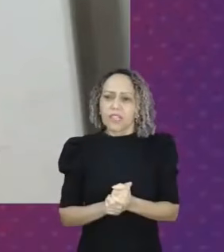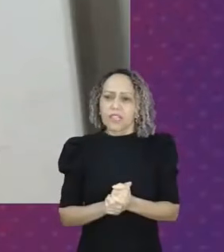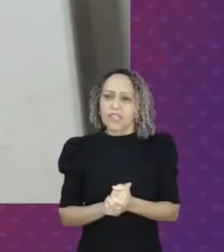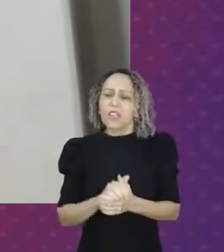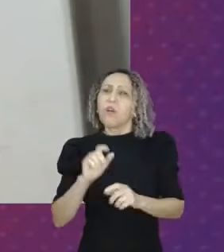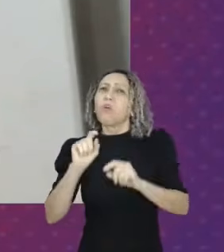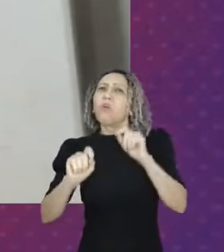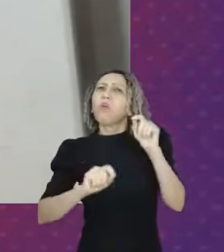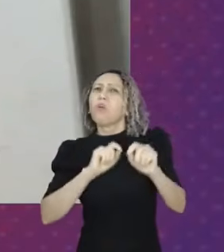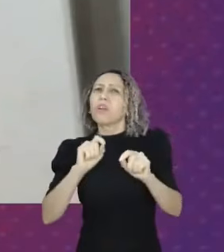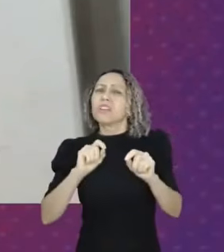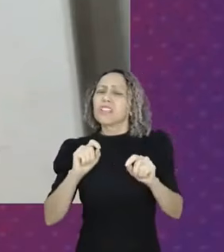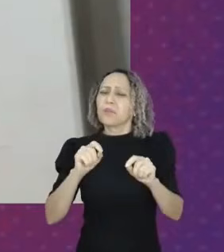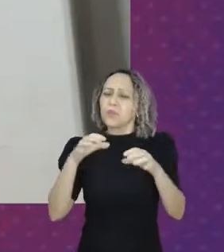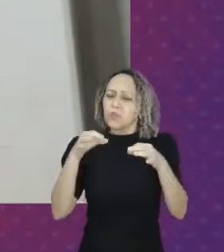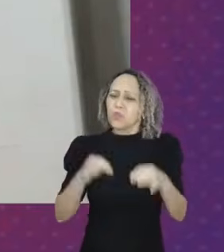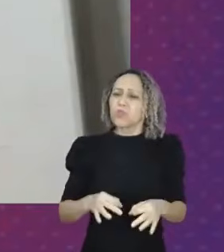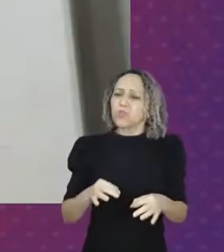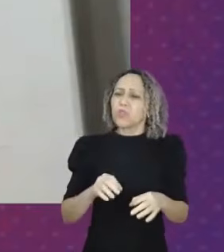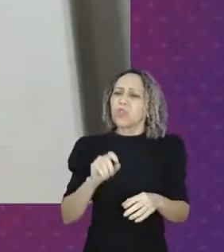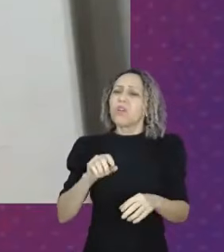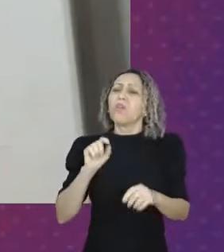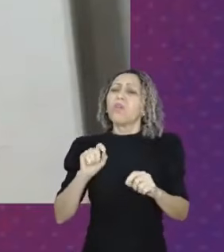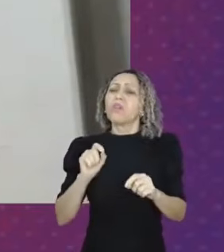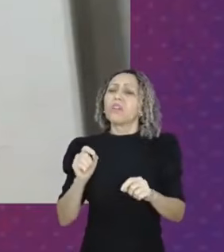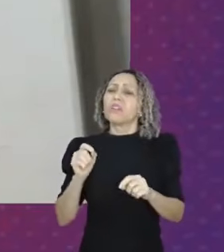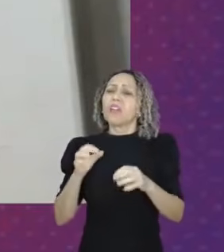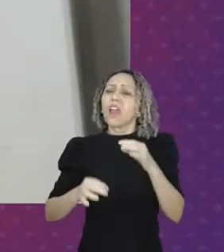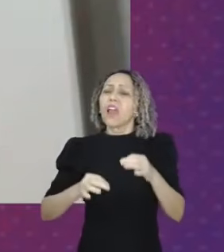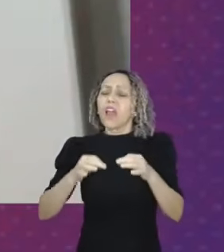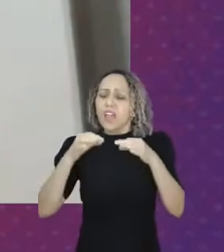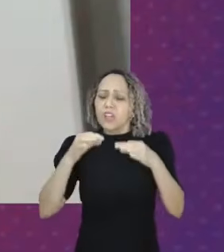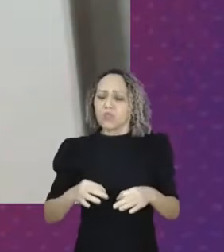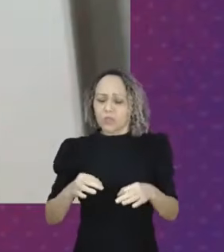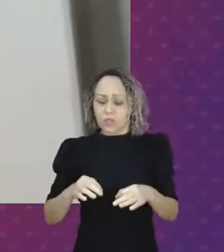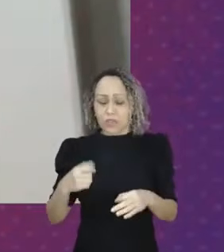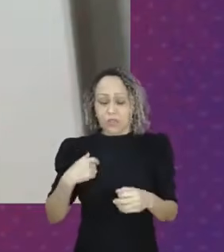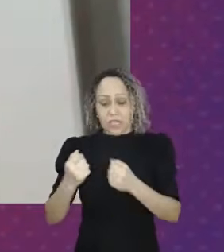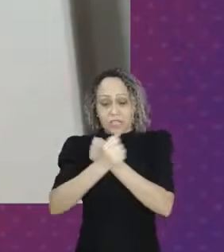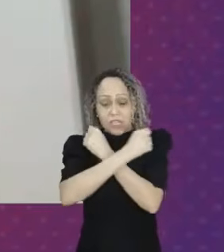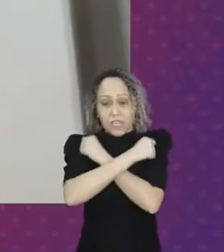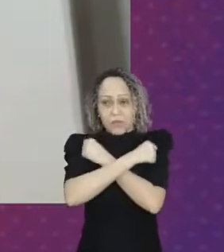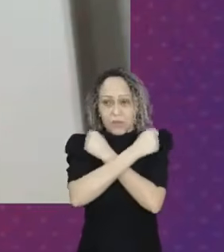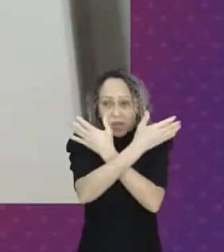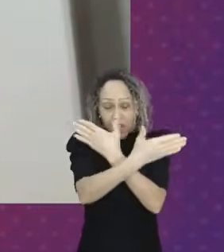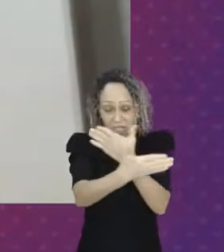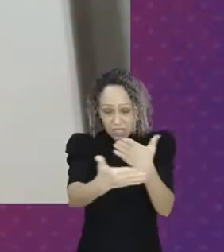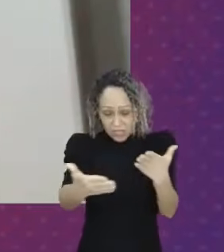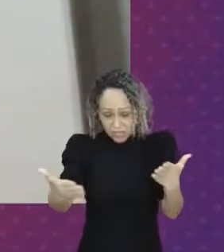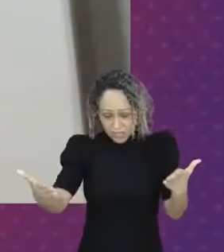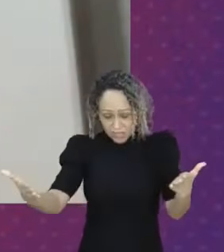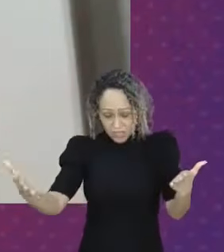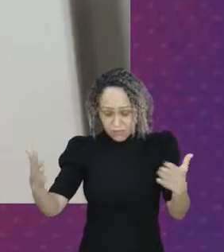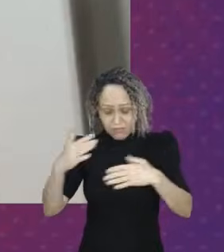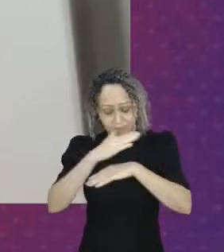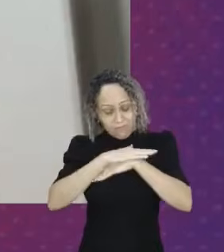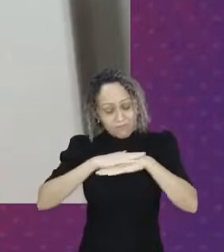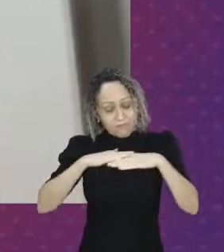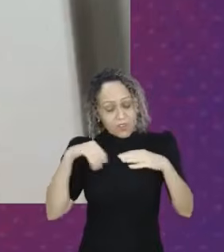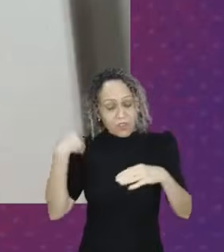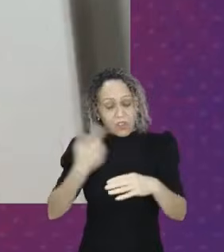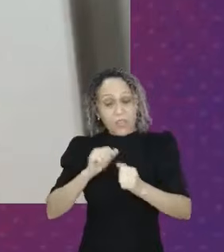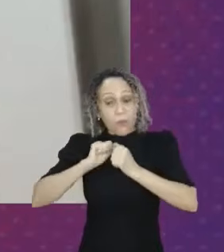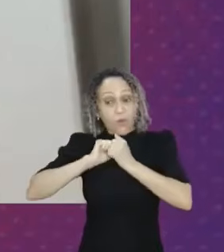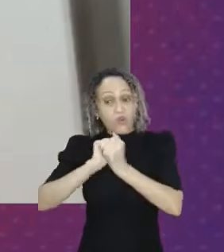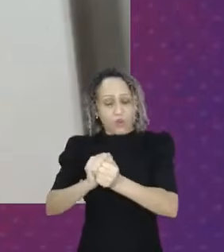o que seria muito justo, o que é justo que nós vamos conseguir. Então, quero deixar meu abraço afetuoso a vocês e dizer a vocês, estamos